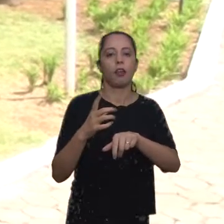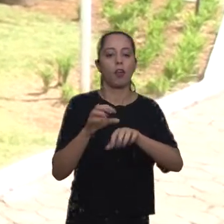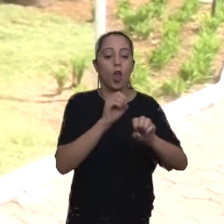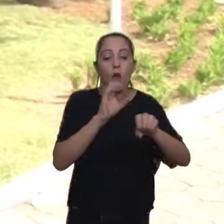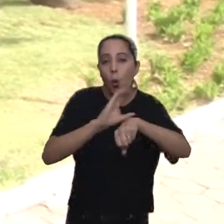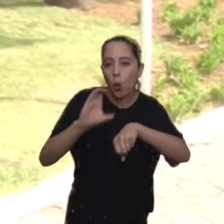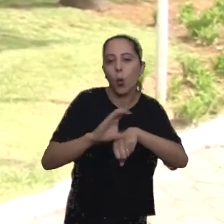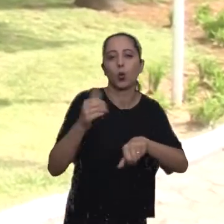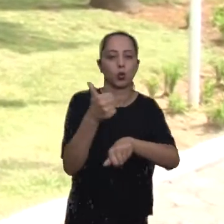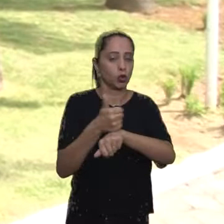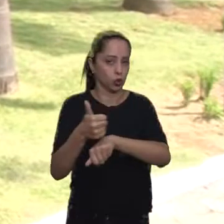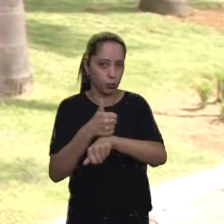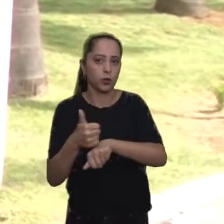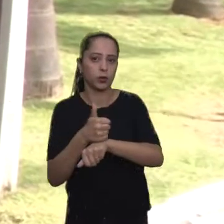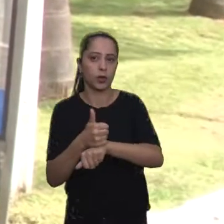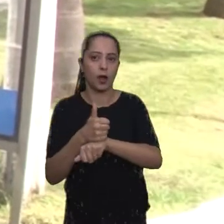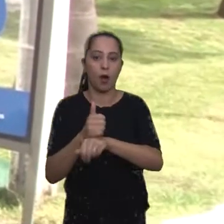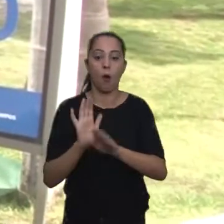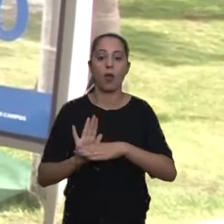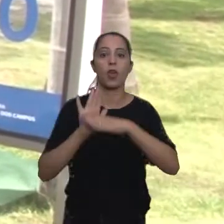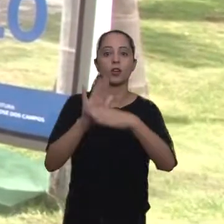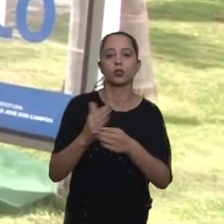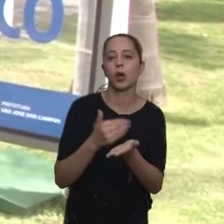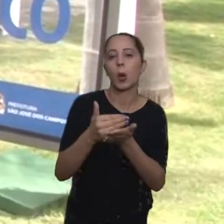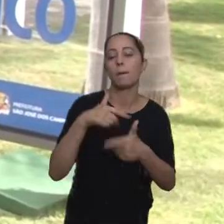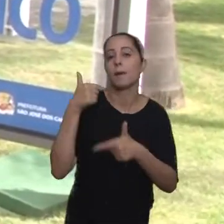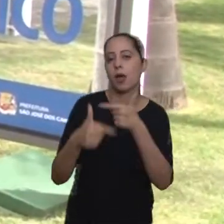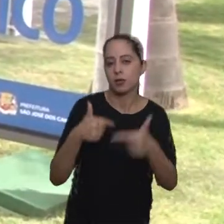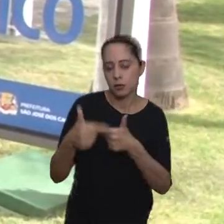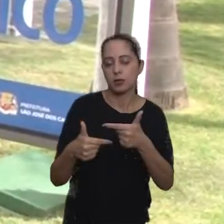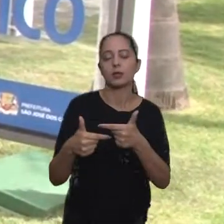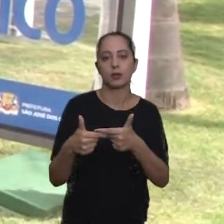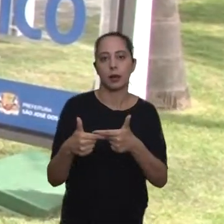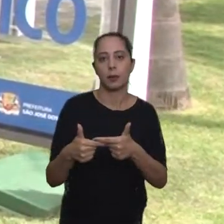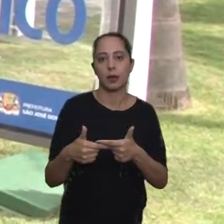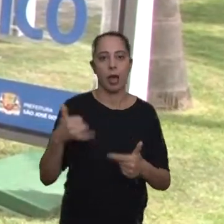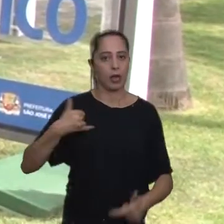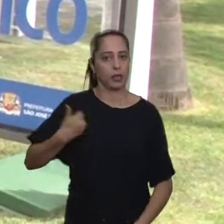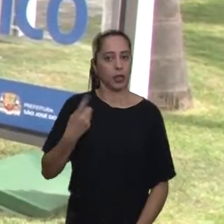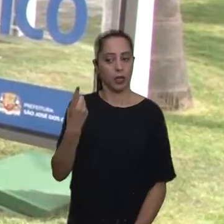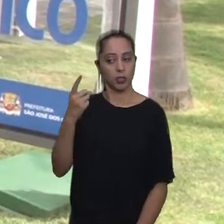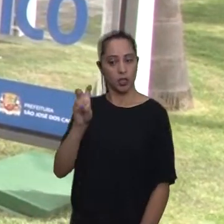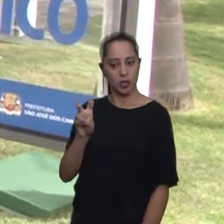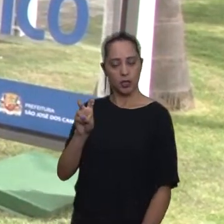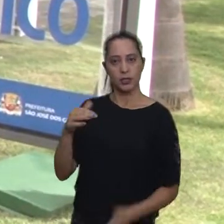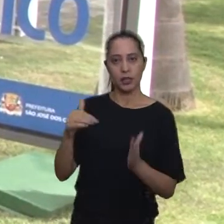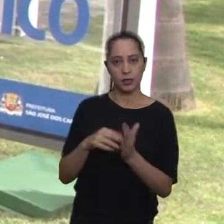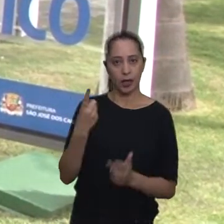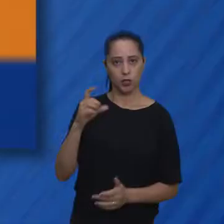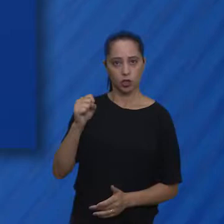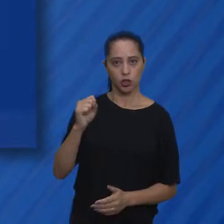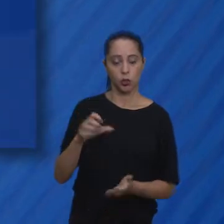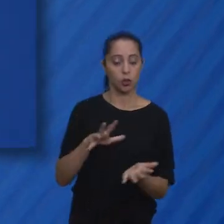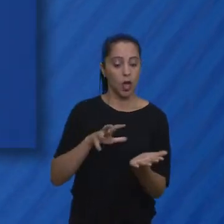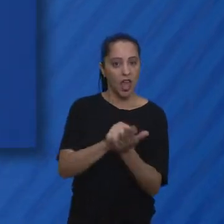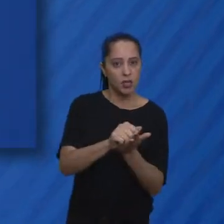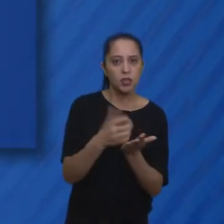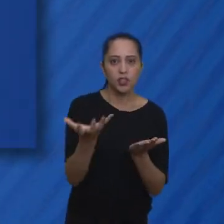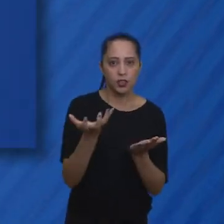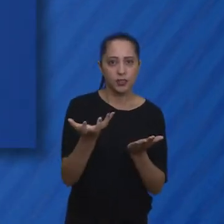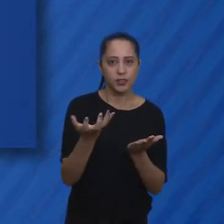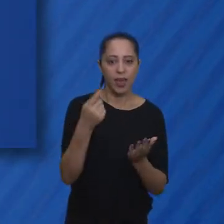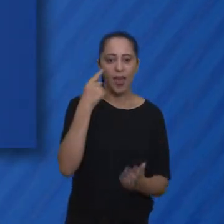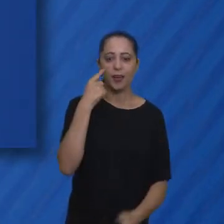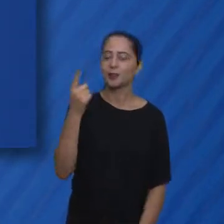desenvolve a educação profissional, iniciando a empregabilidade dos adolescentes dos 15 aos 18 anos. As inscrições